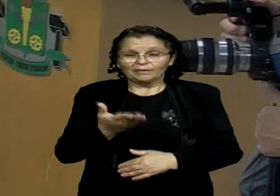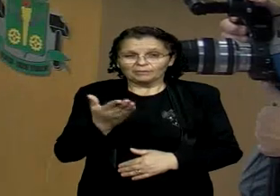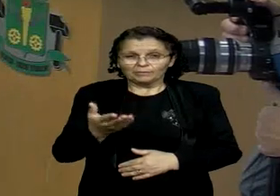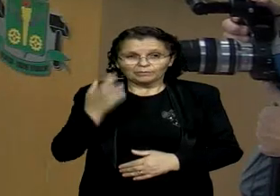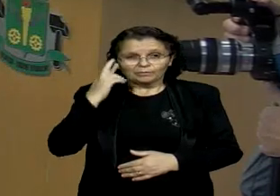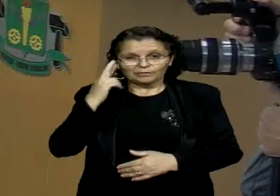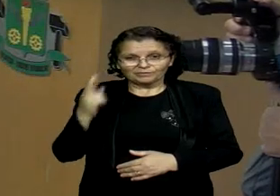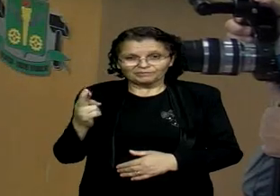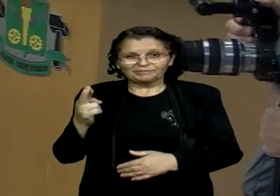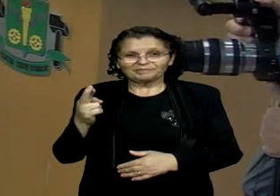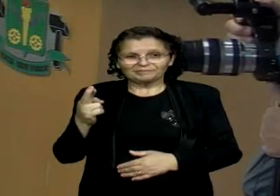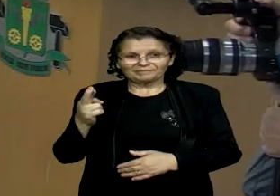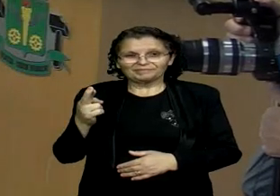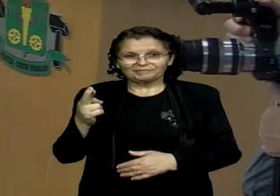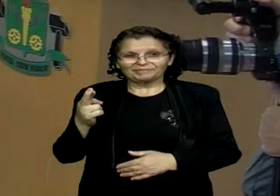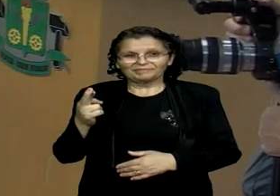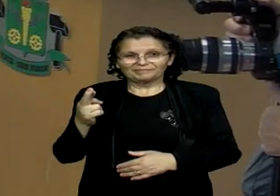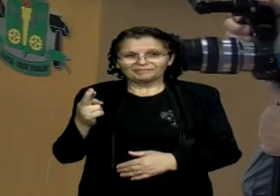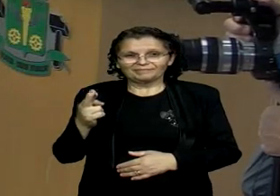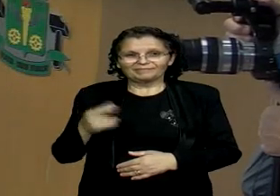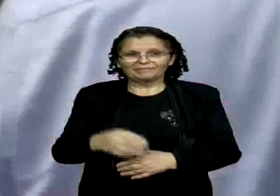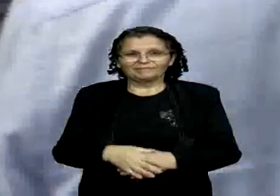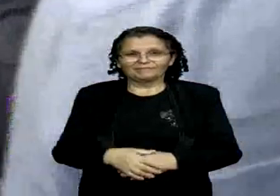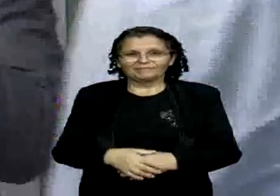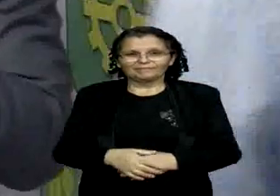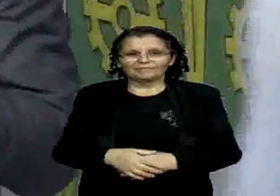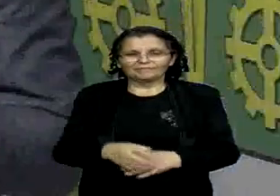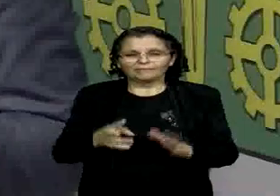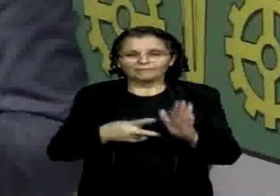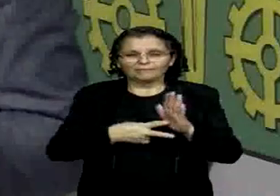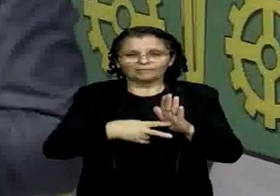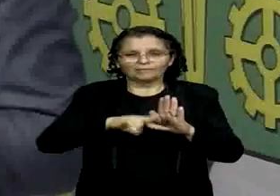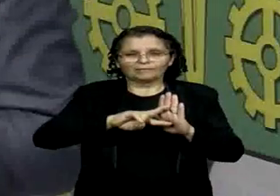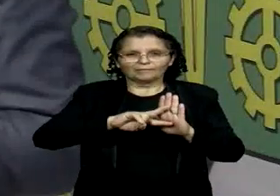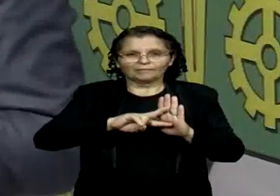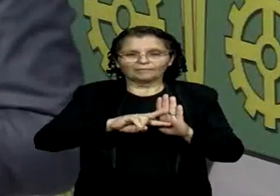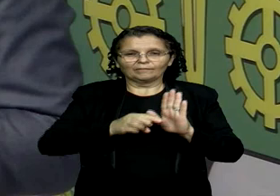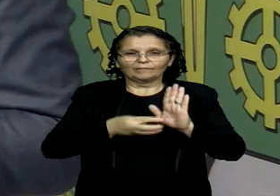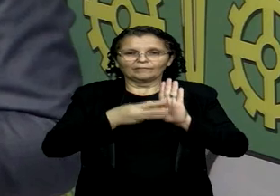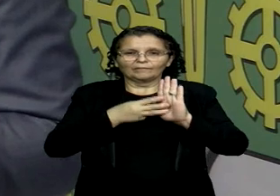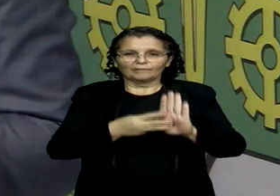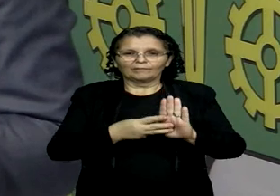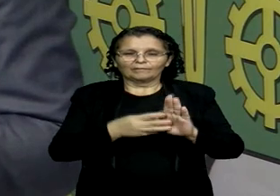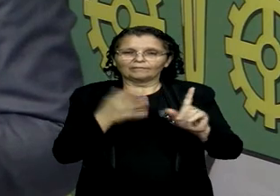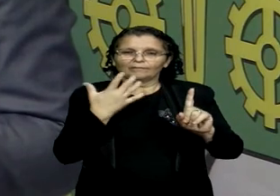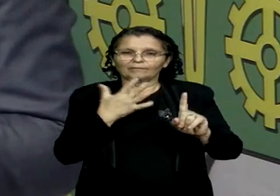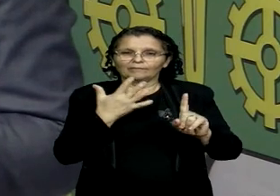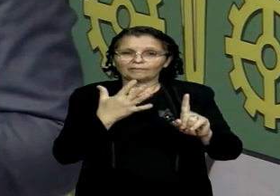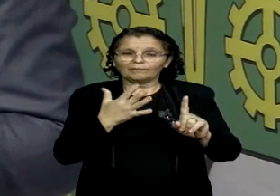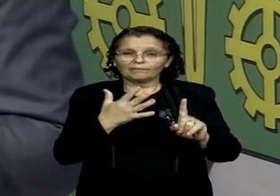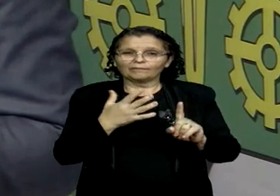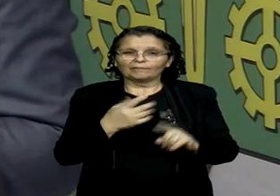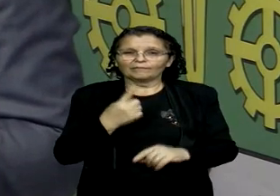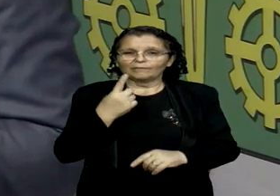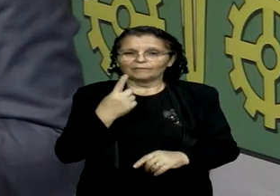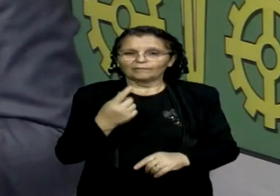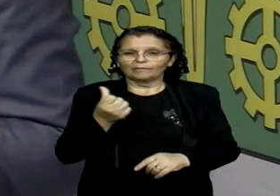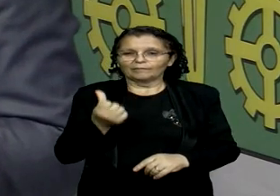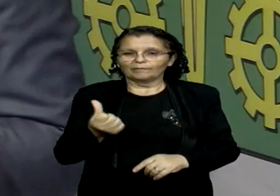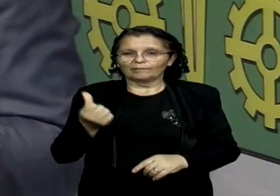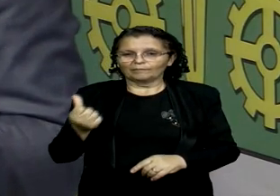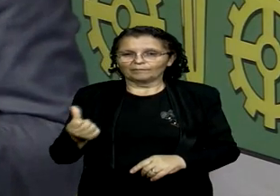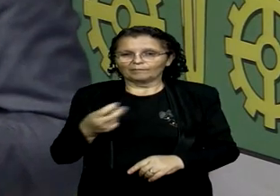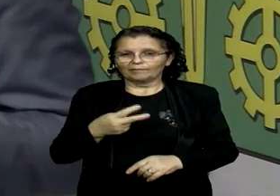que verifique aí junto aos pares a inversão de pauta da moção de congratulações 166